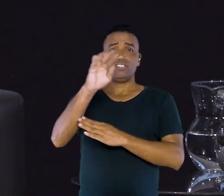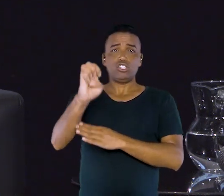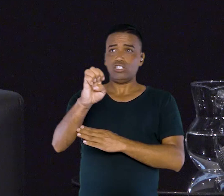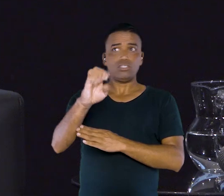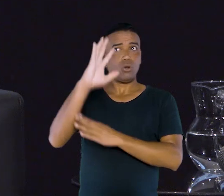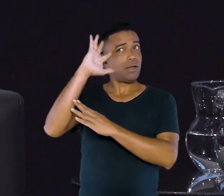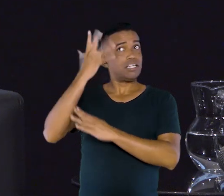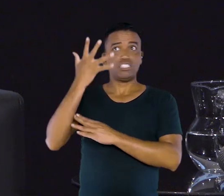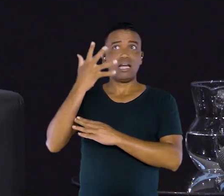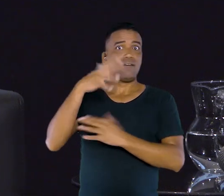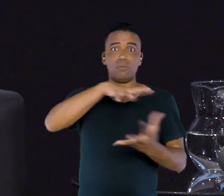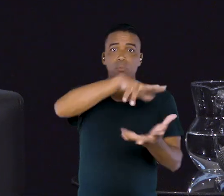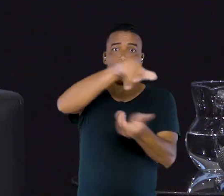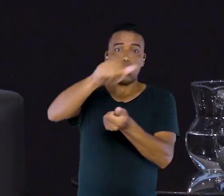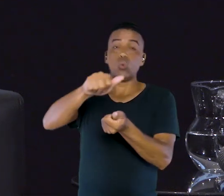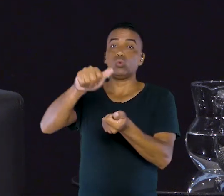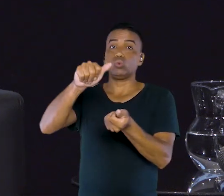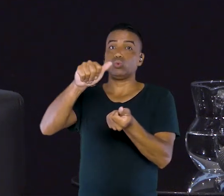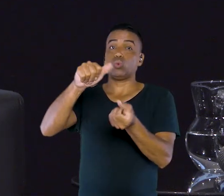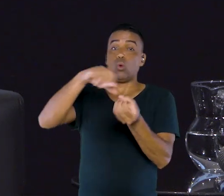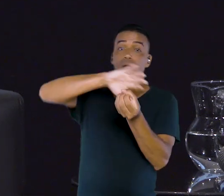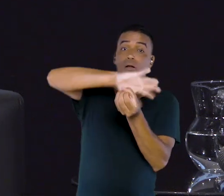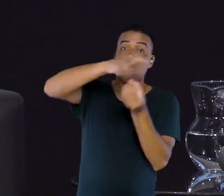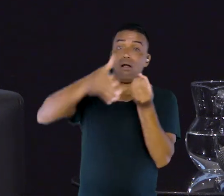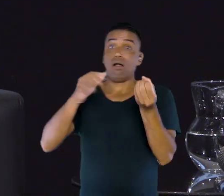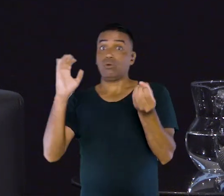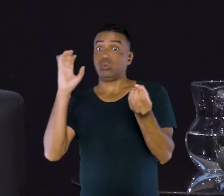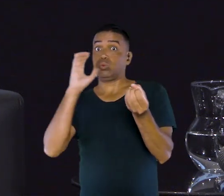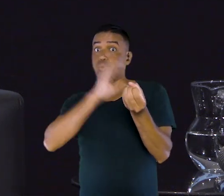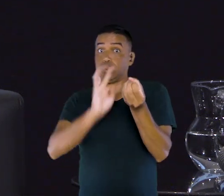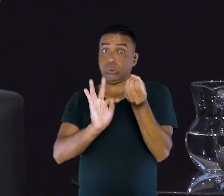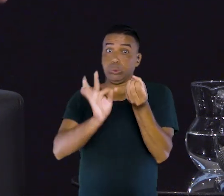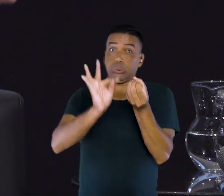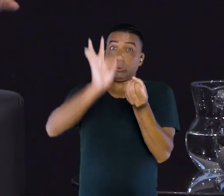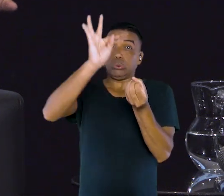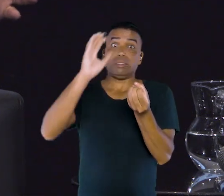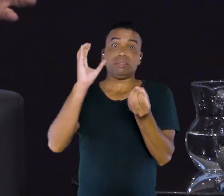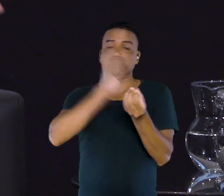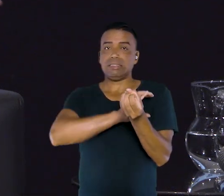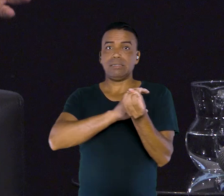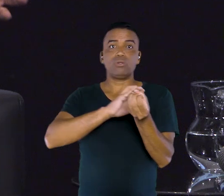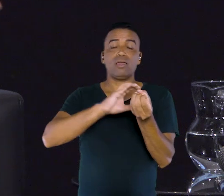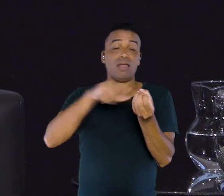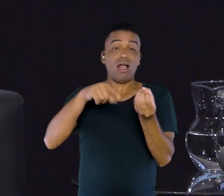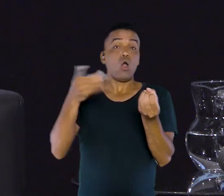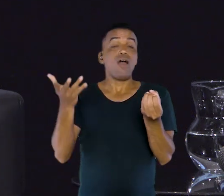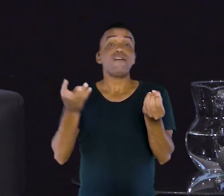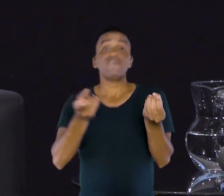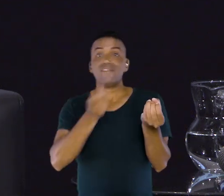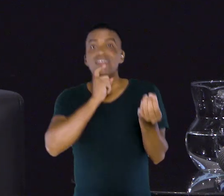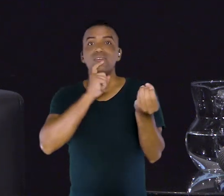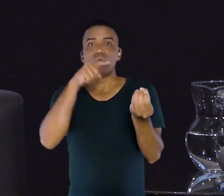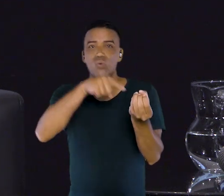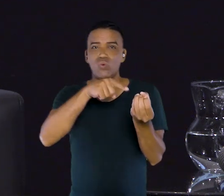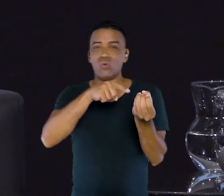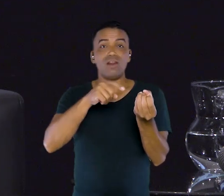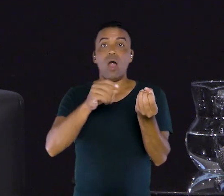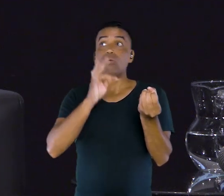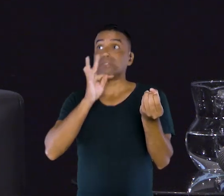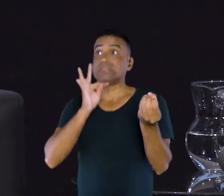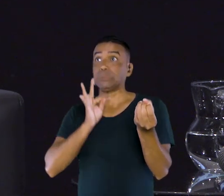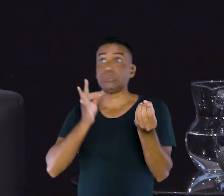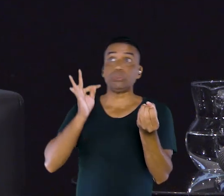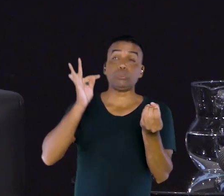ele não acreditava em mudança climática, em aquecimento global, porque ele dizia que, teoricamente, era para o planeta estar esfriando agora, e